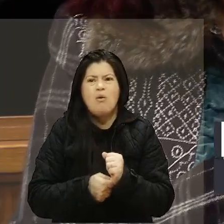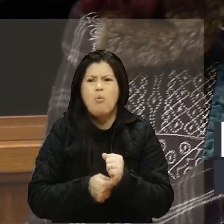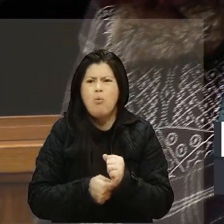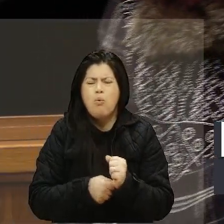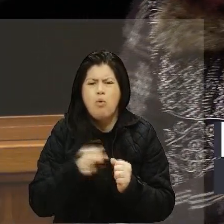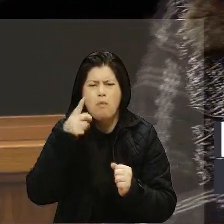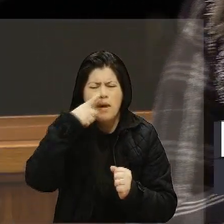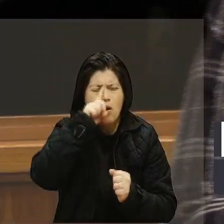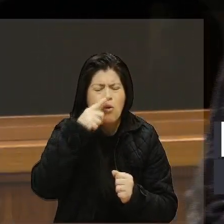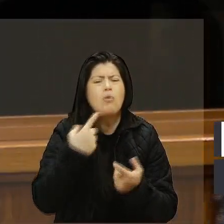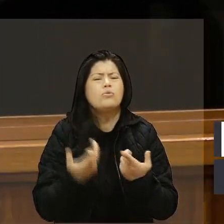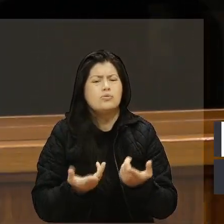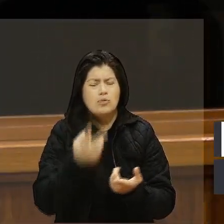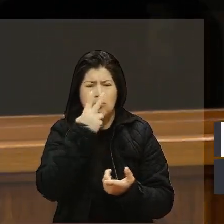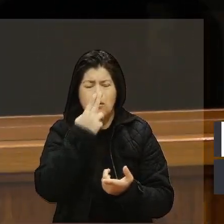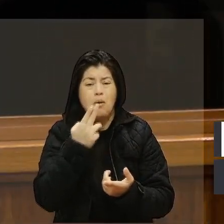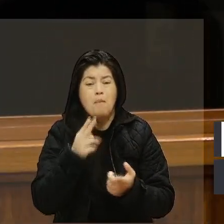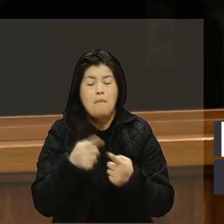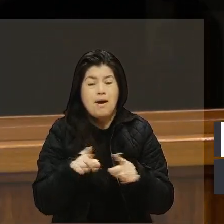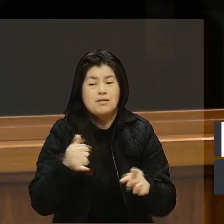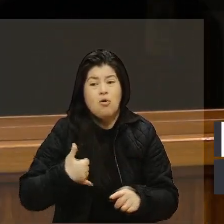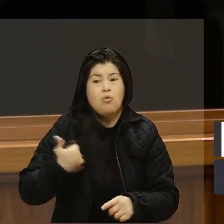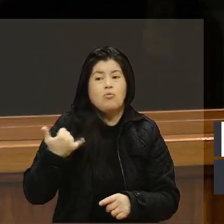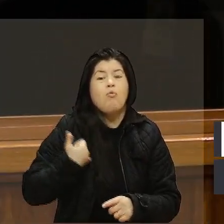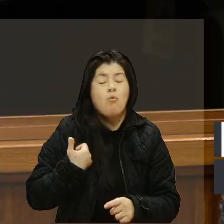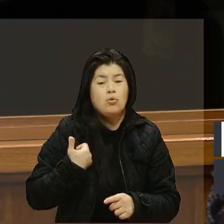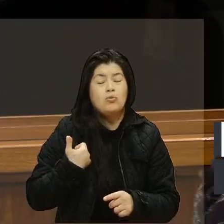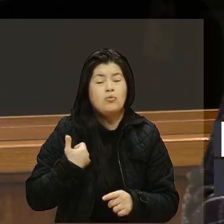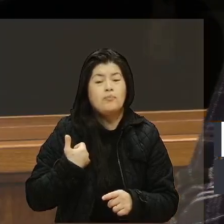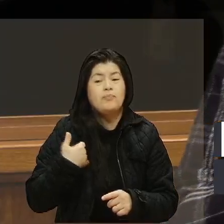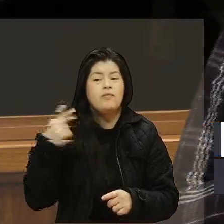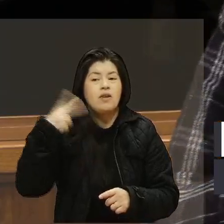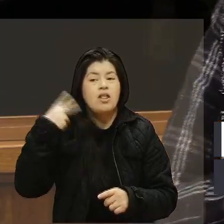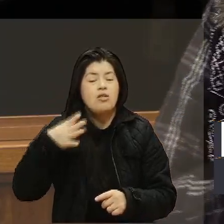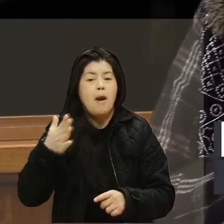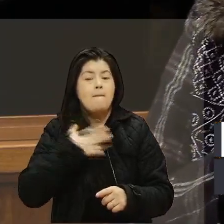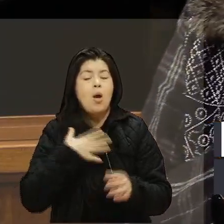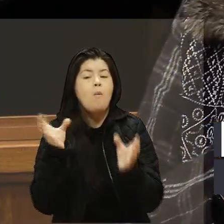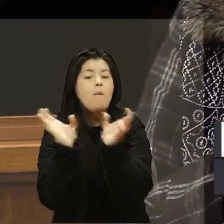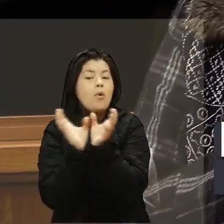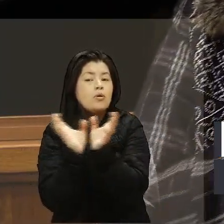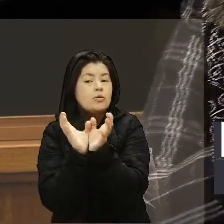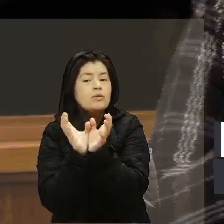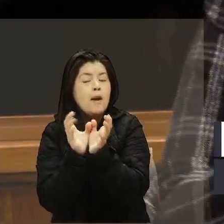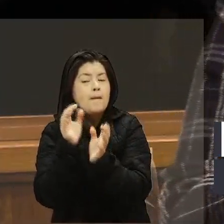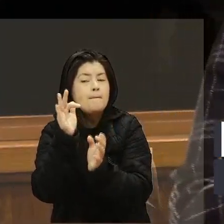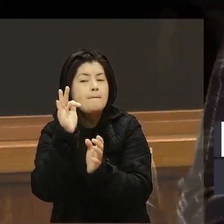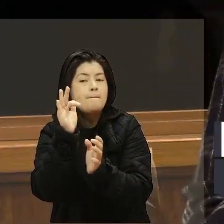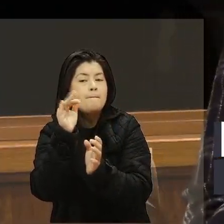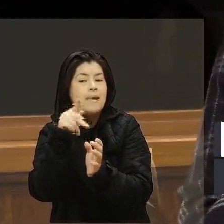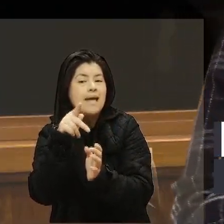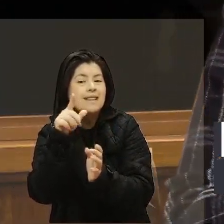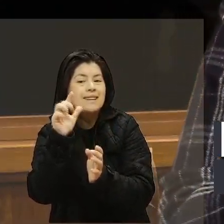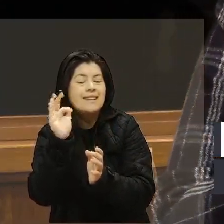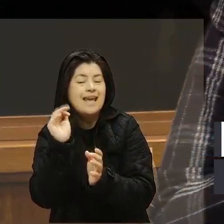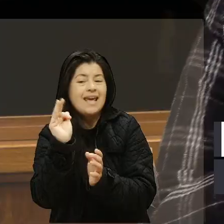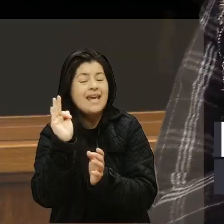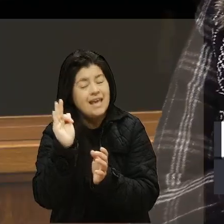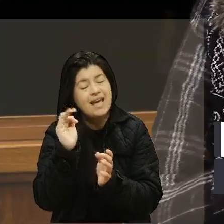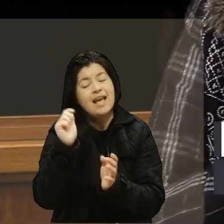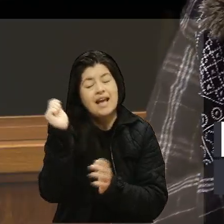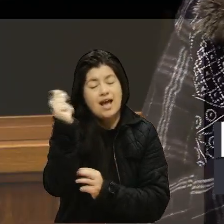quanto. E eu também me orgulho dos vereadores do meu partido, do nosso partido PT, gaúchos,